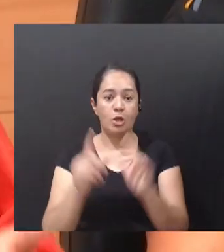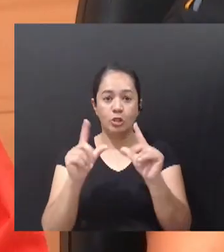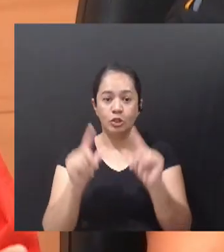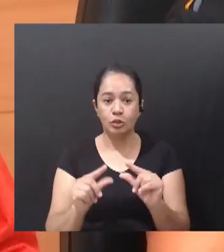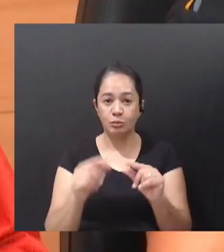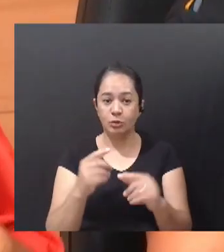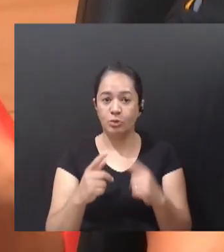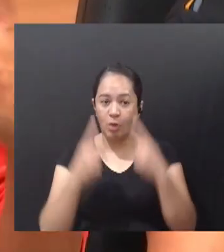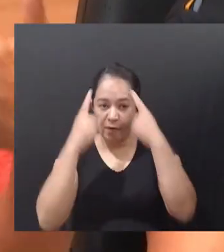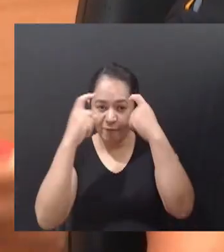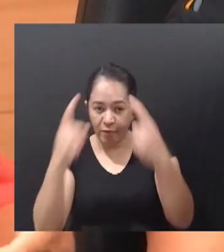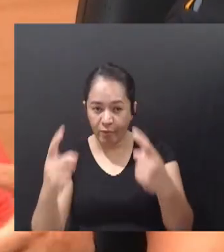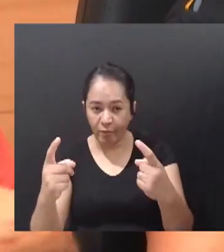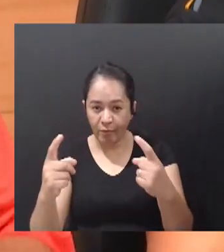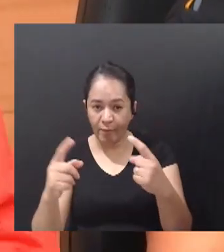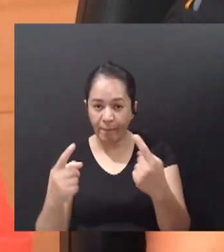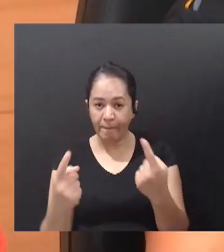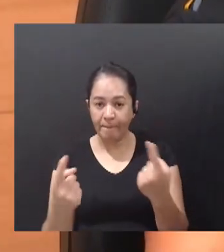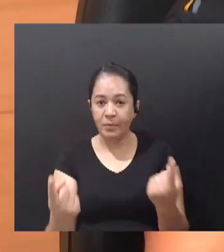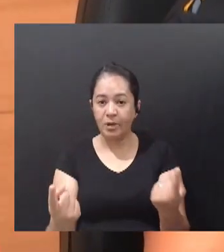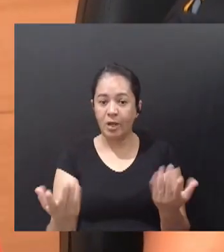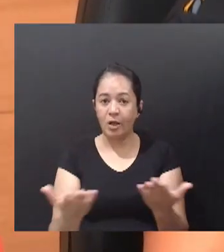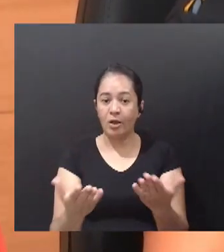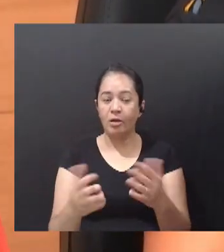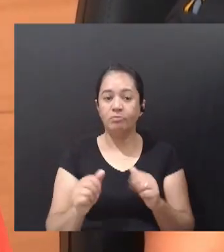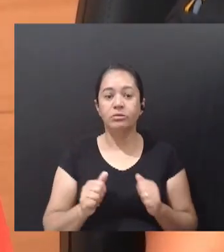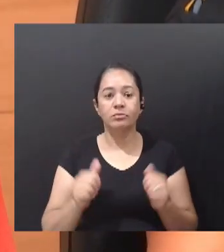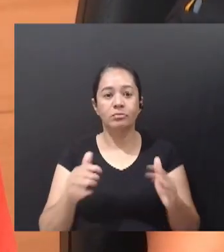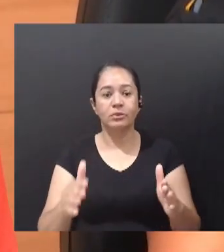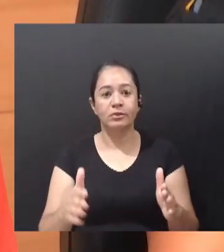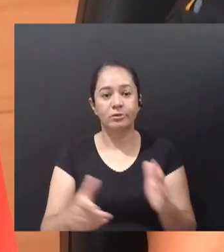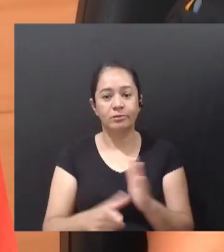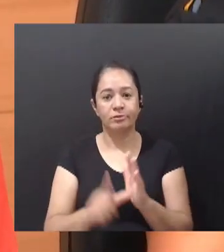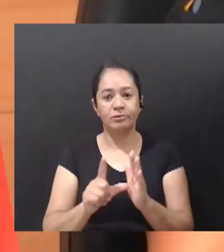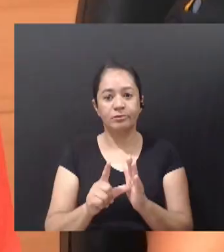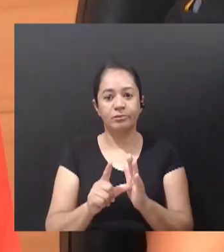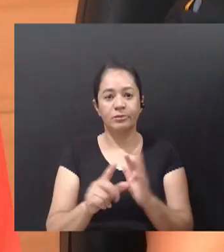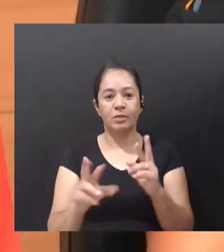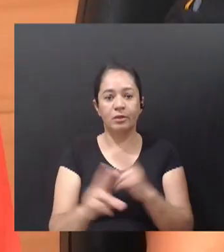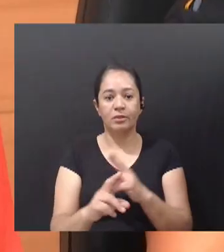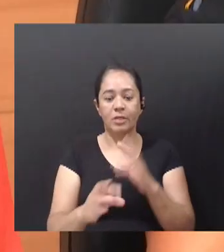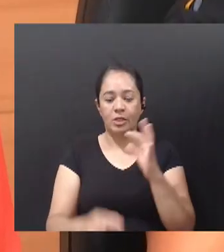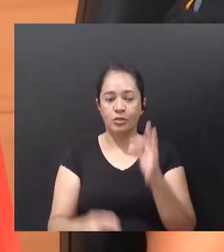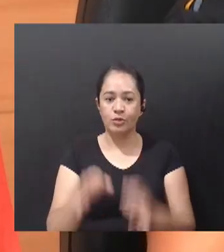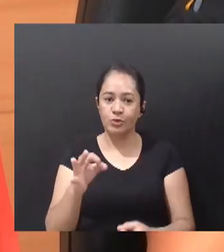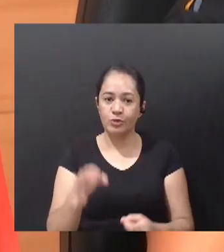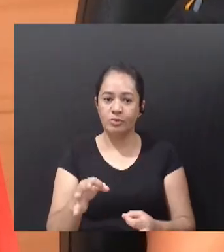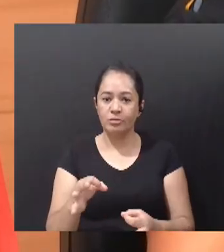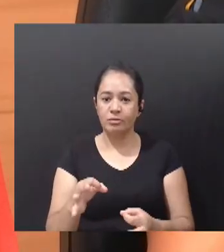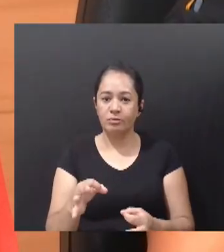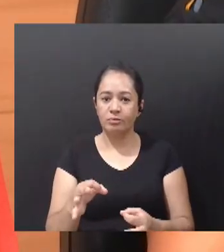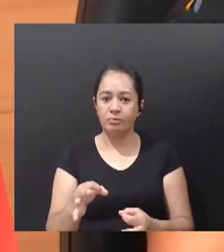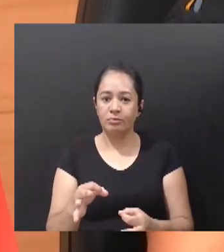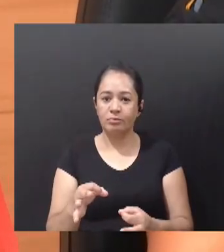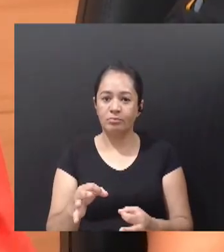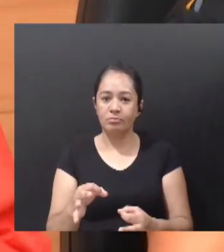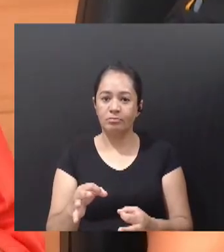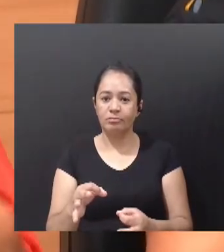e, portanto, um passo adiantado em relação à justiça, não foi